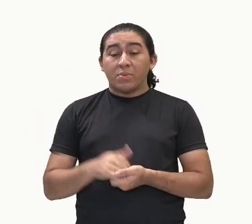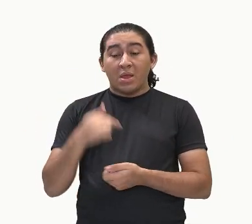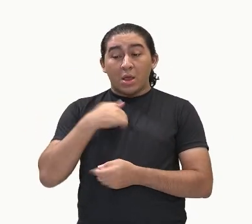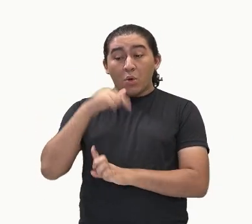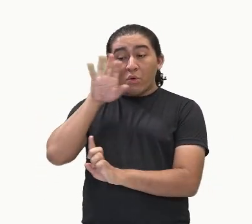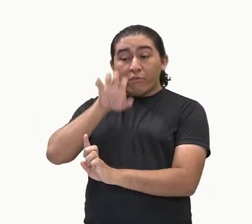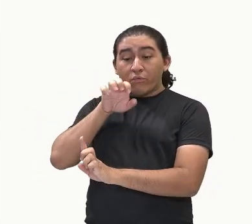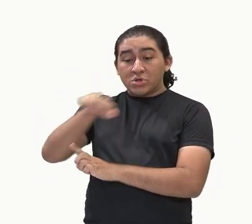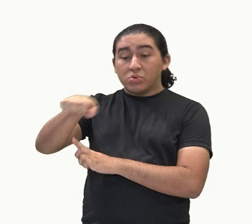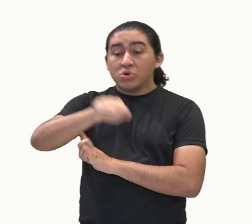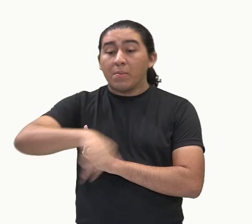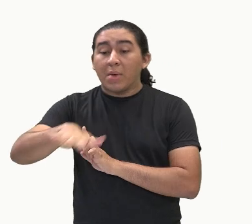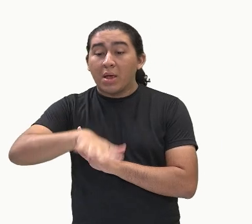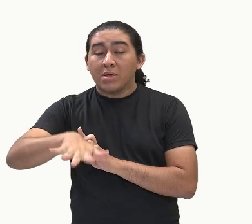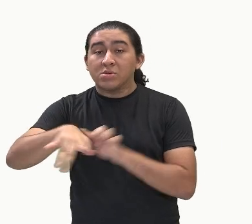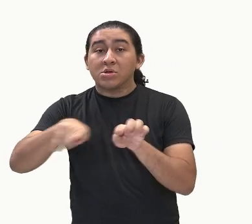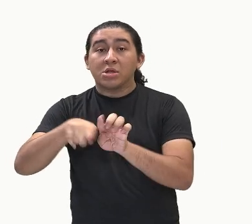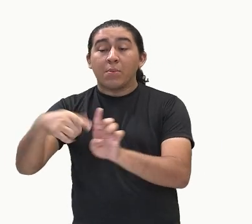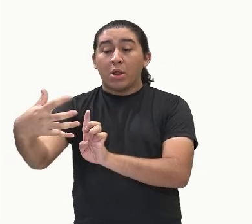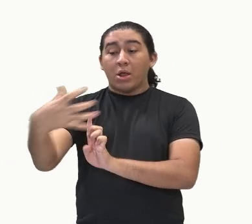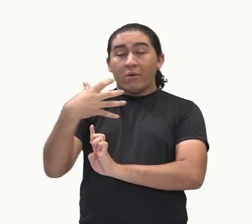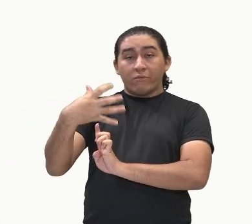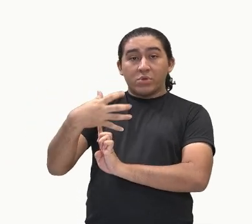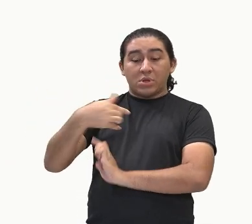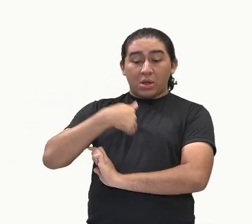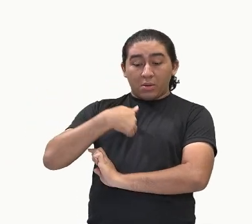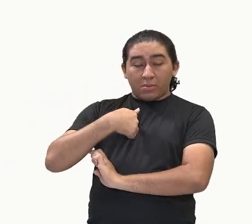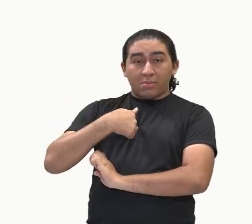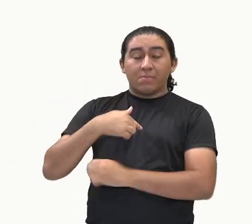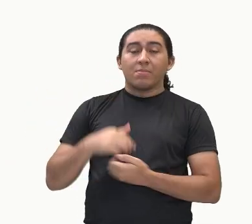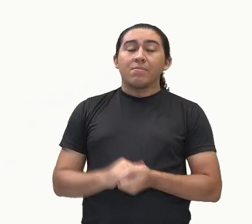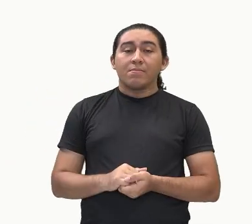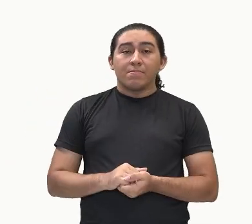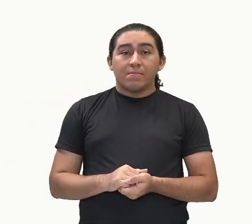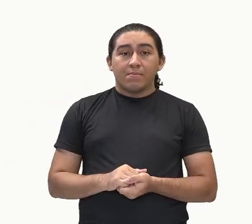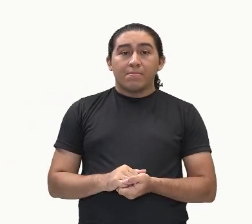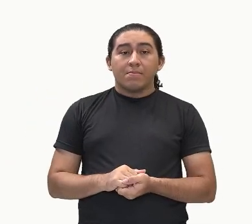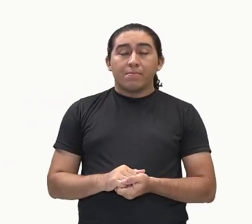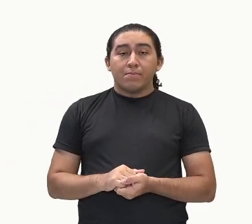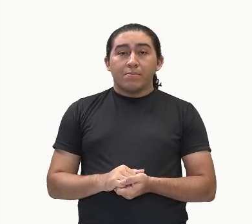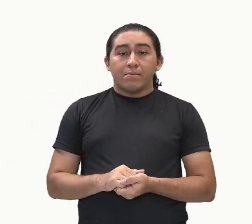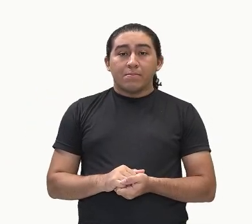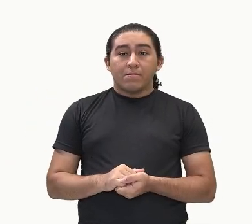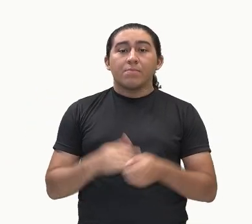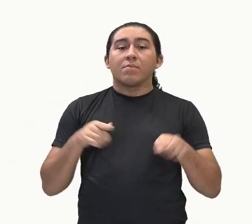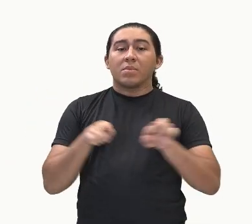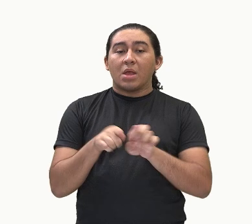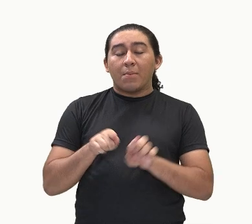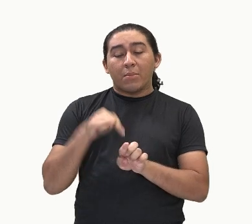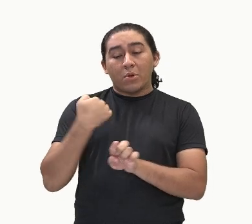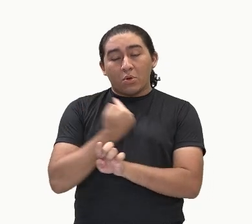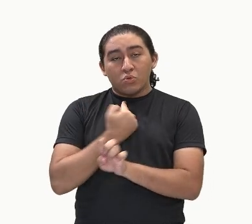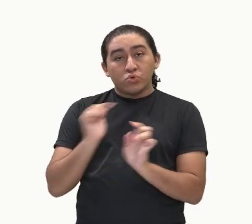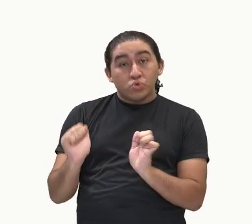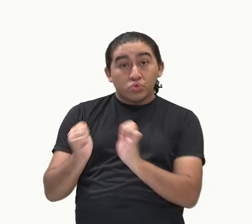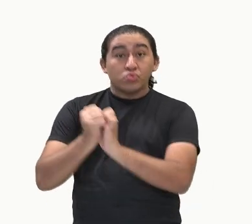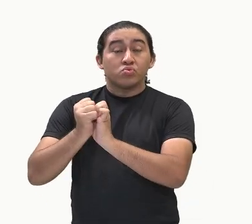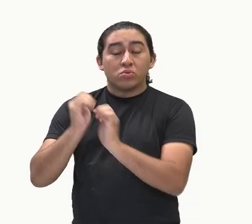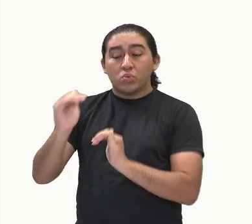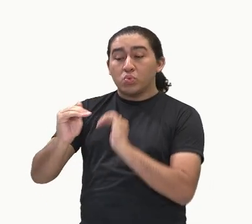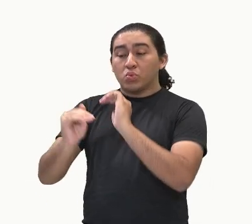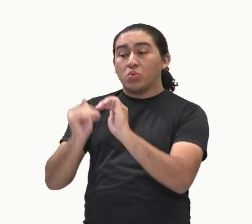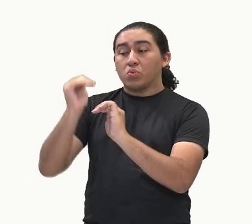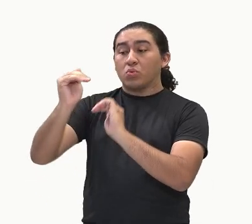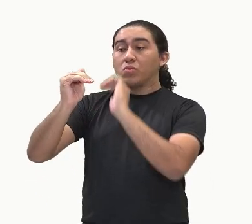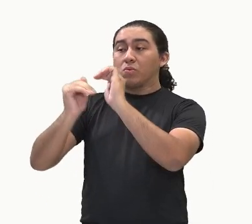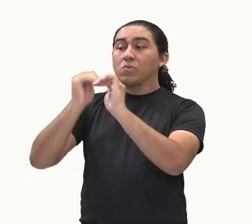meio e que o meio me influencia. E assim nós vamos construindo juntos uma história que